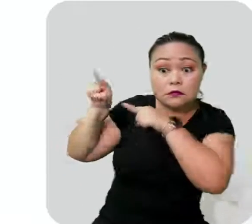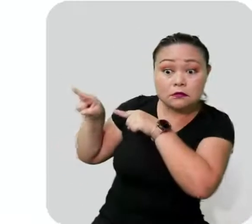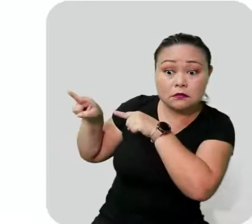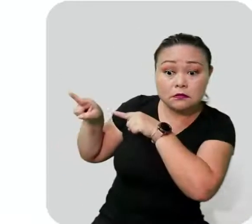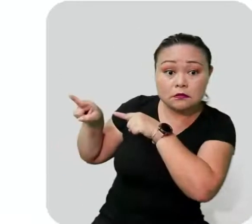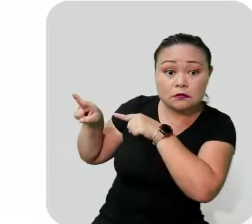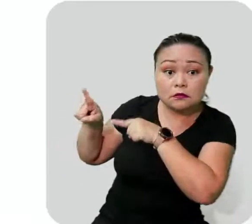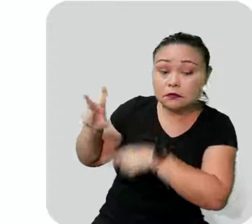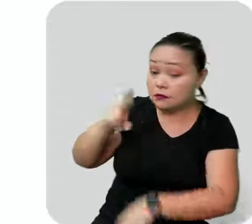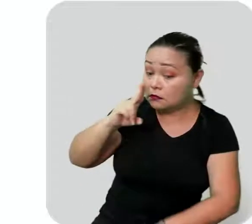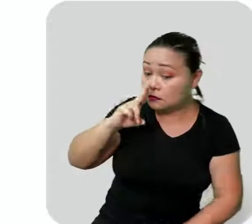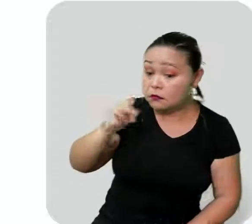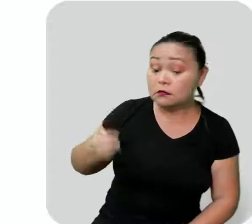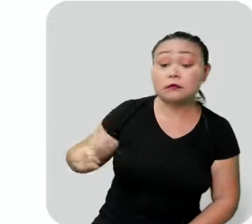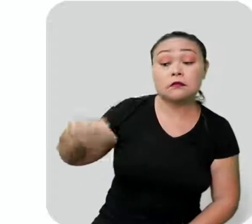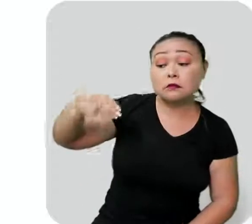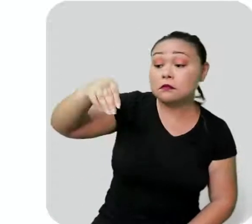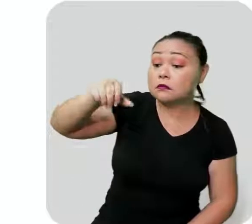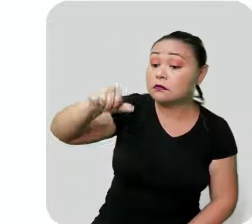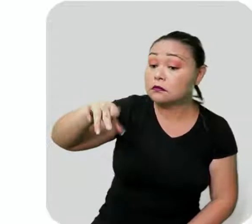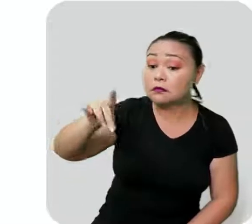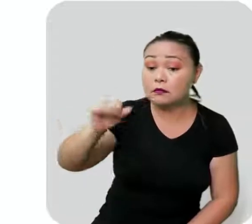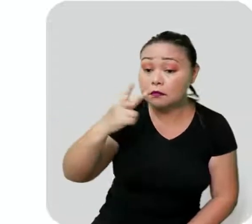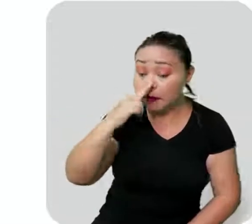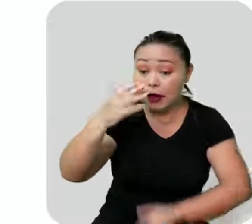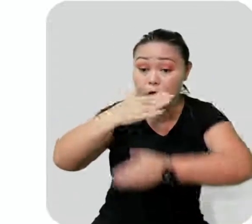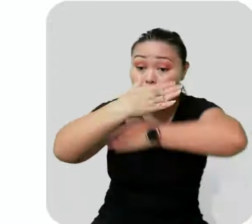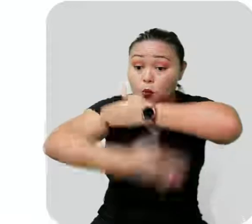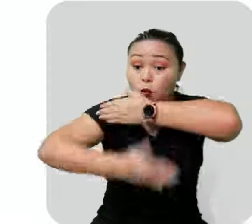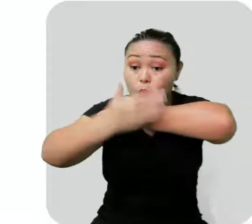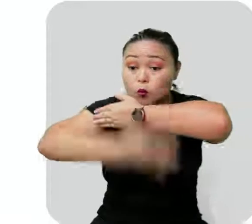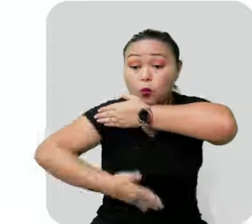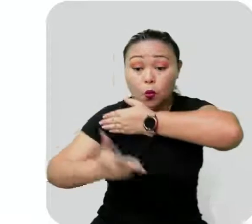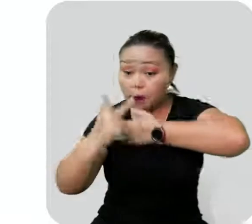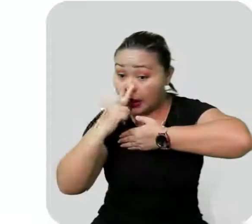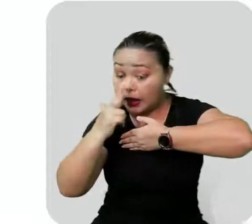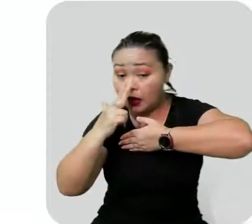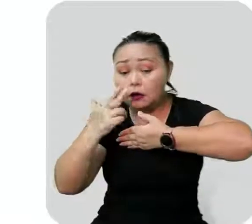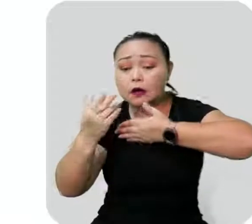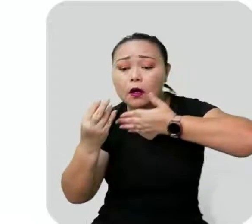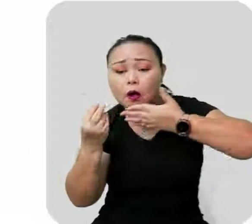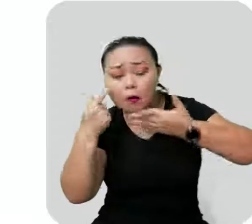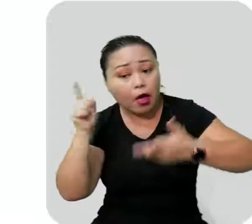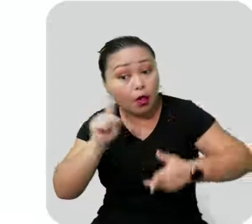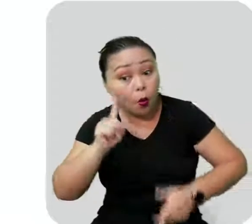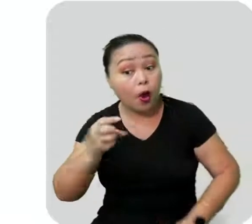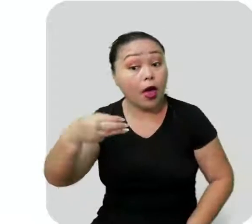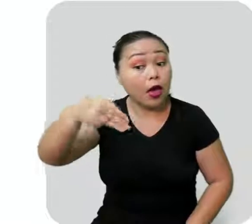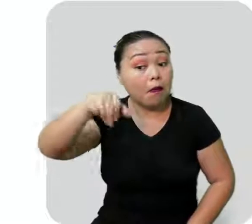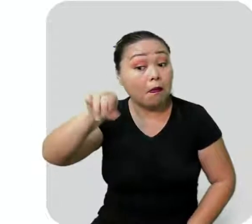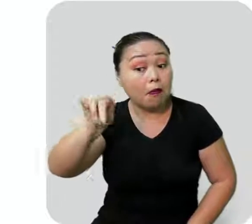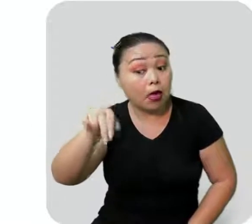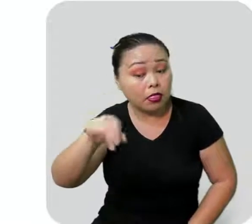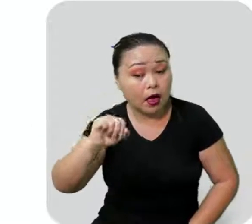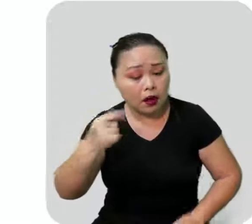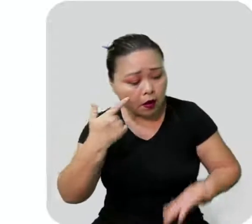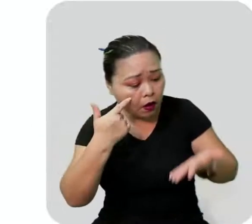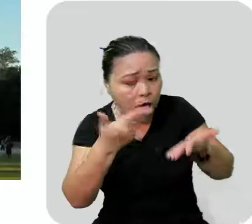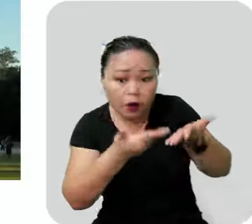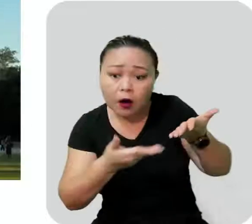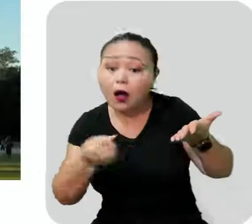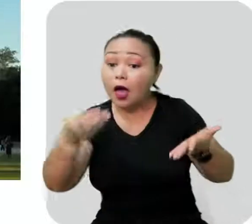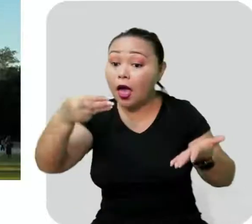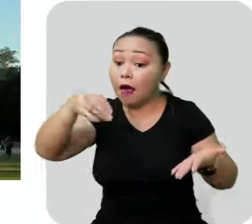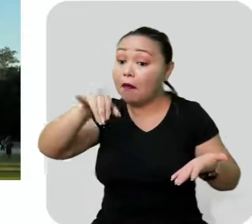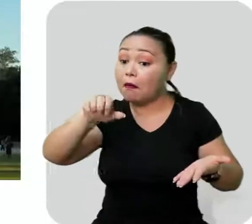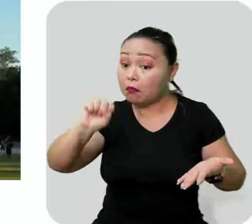ó parece um escudo né você é uma Mandala olha os detalhes ricos incríveis sair é culto